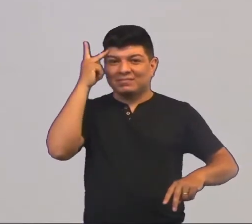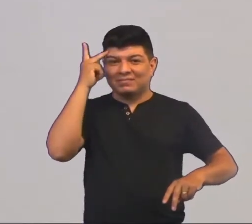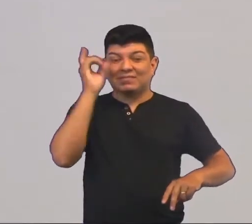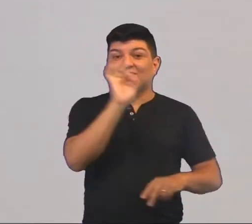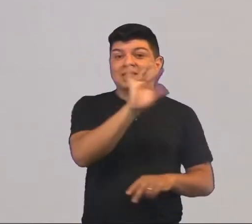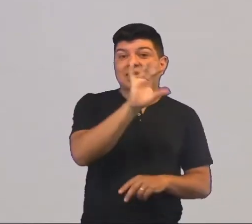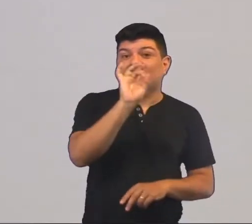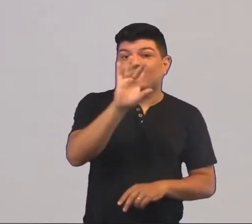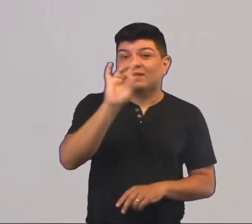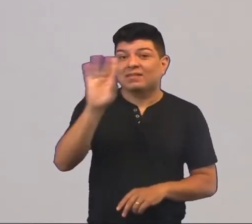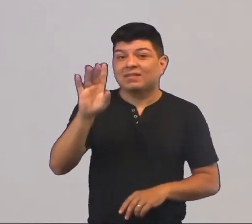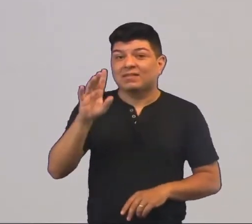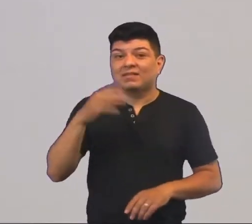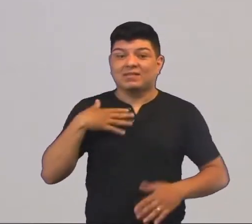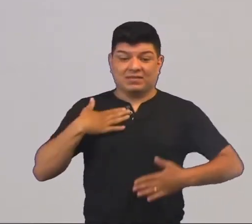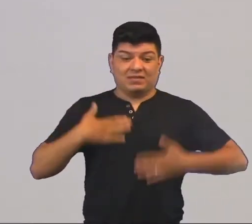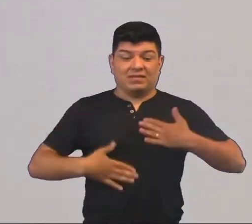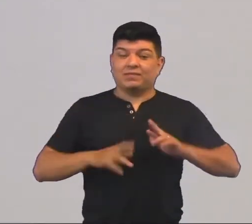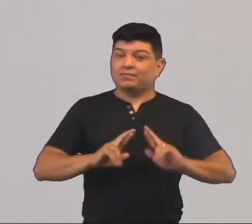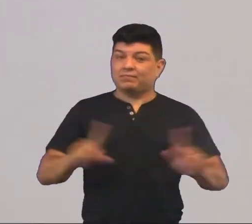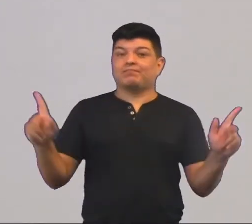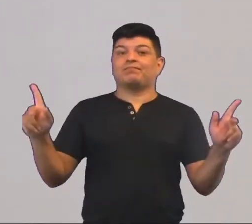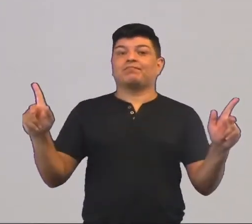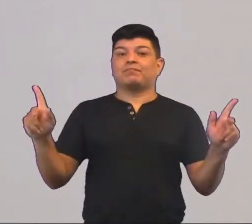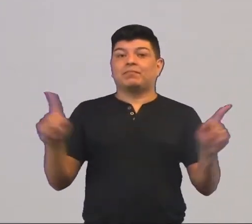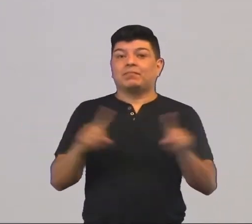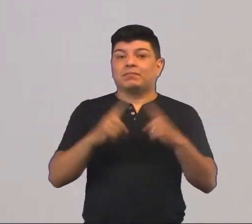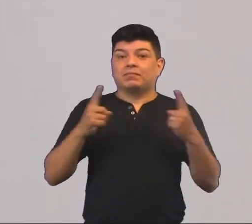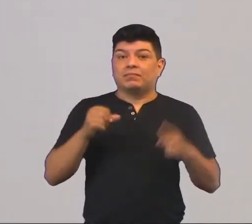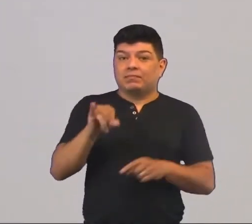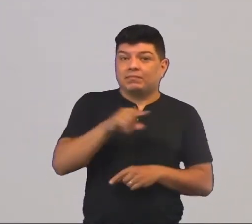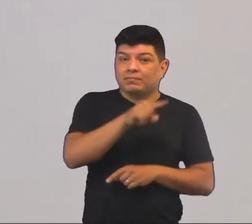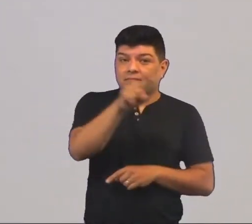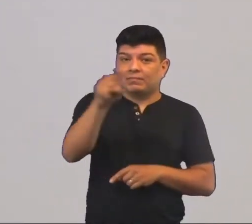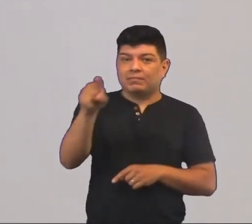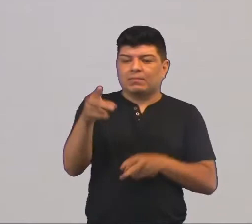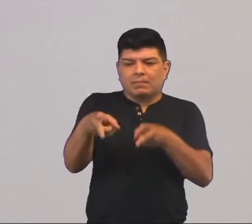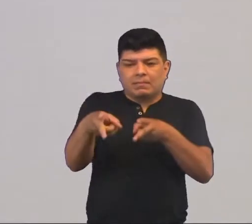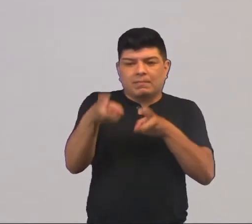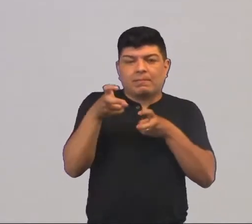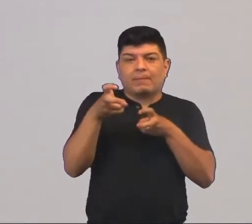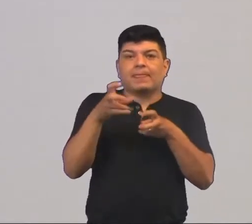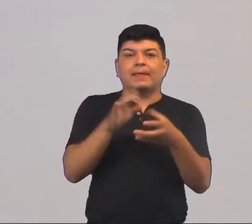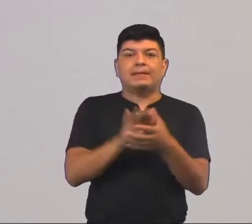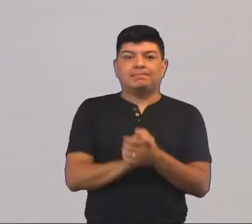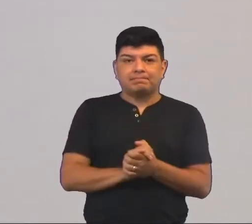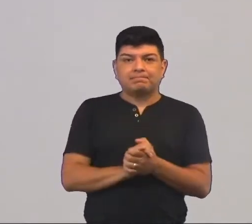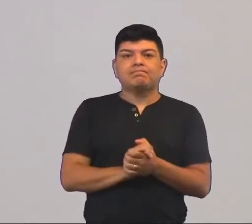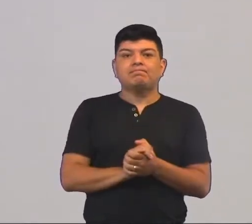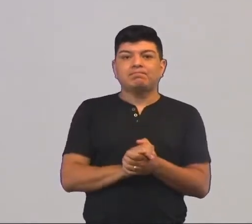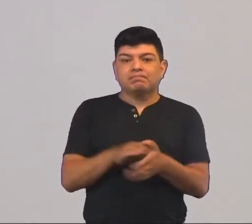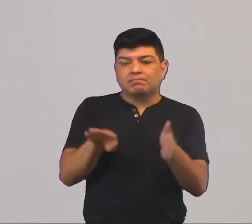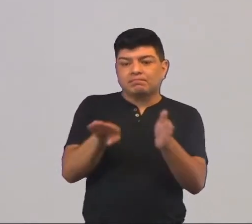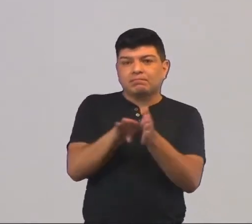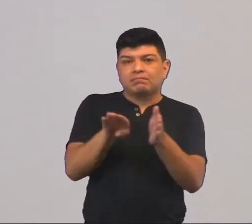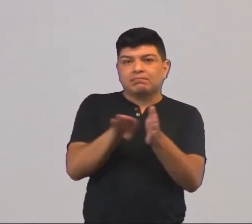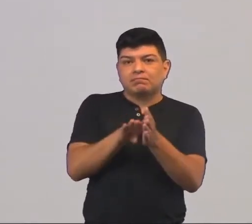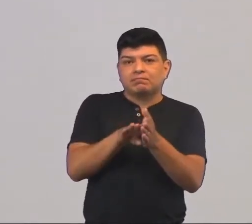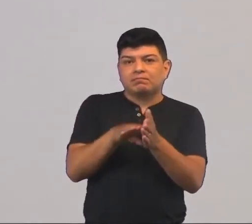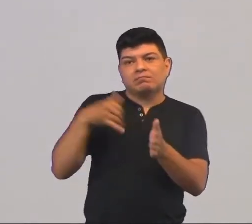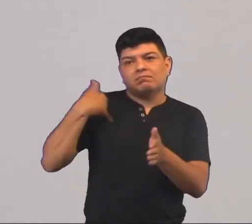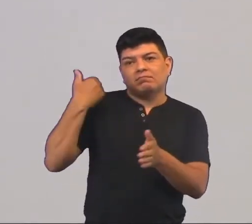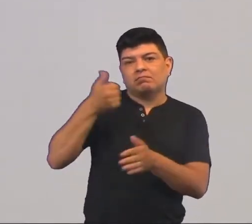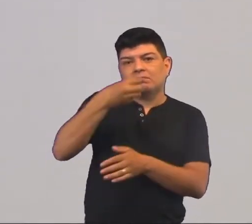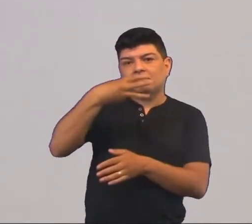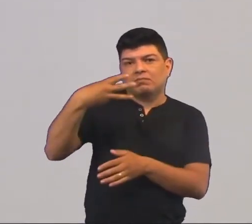Cada um tem um organismo diferente do outro. Agora, se você perceber que está chegando já aos